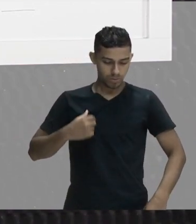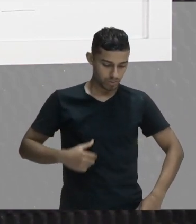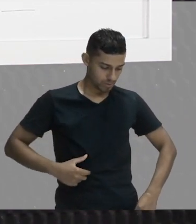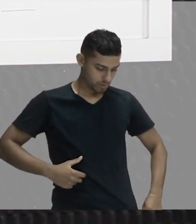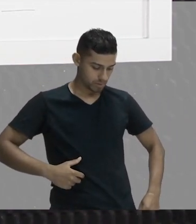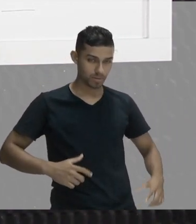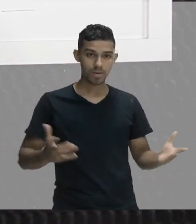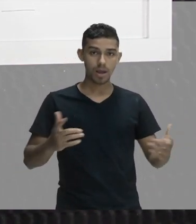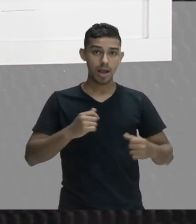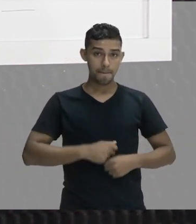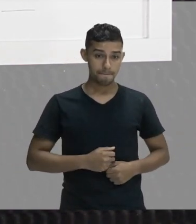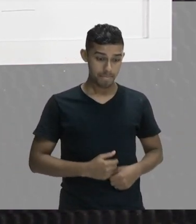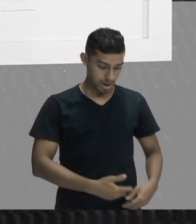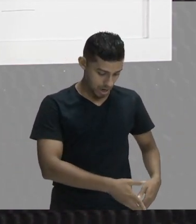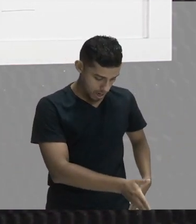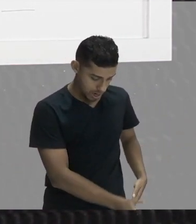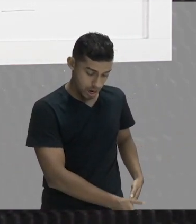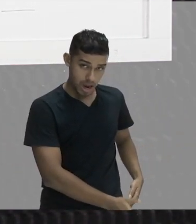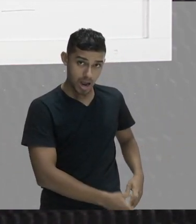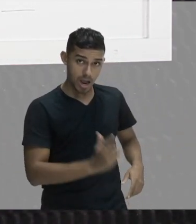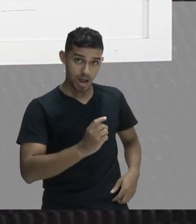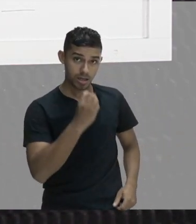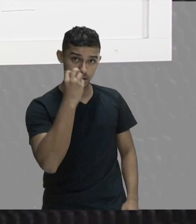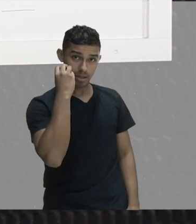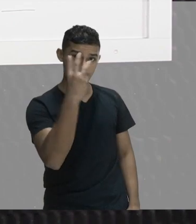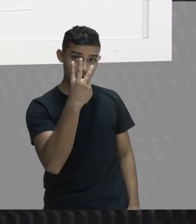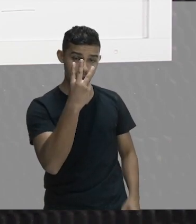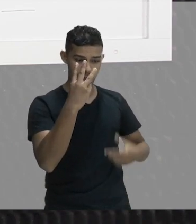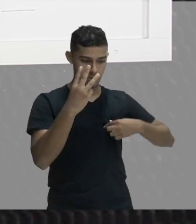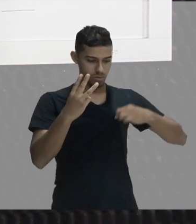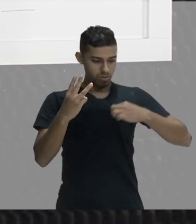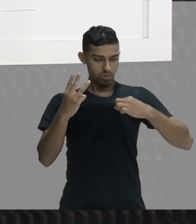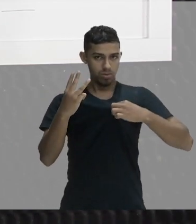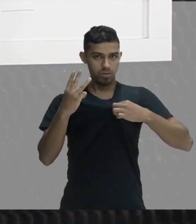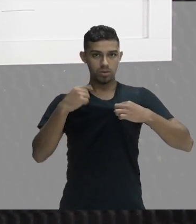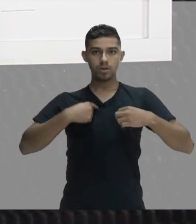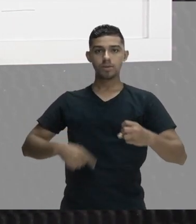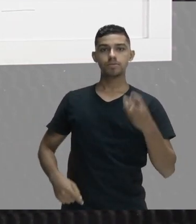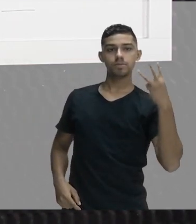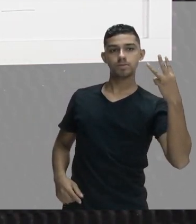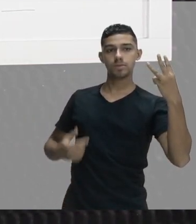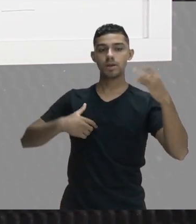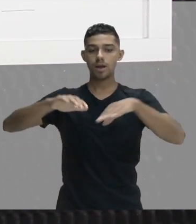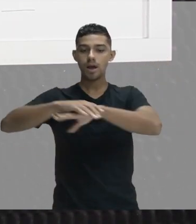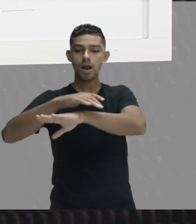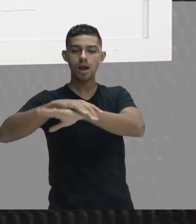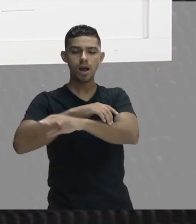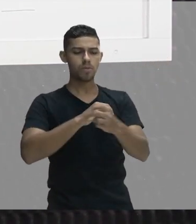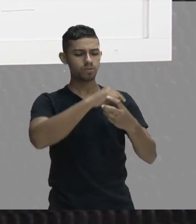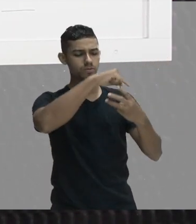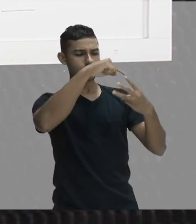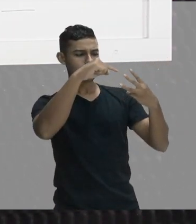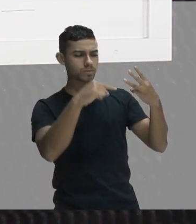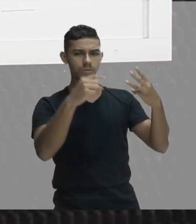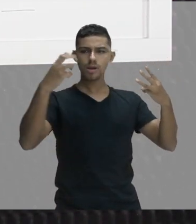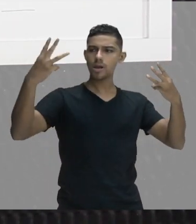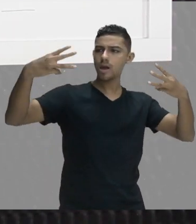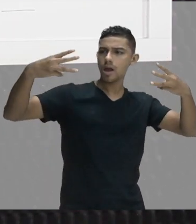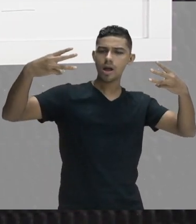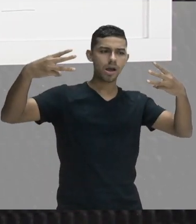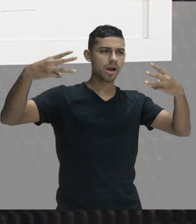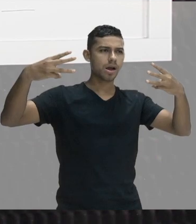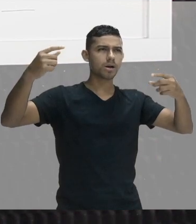que eu tenho aqui 3 calças, 4 camisas e 3. Para saber de quantas formas diferentes eu